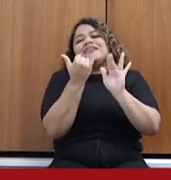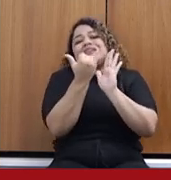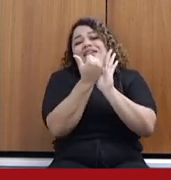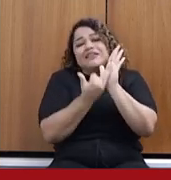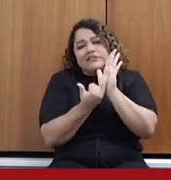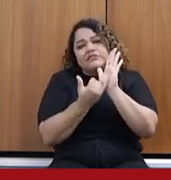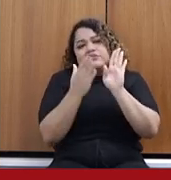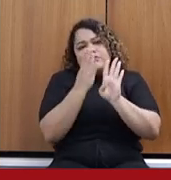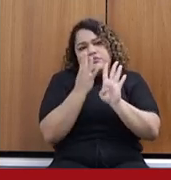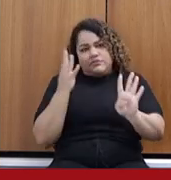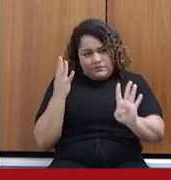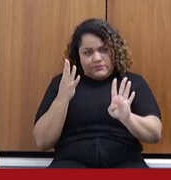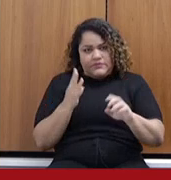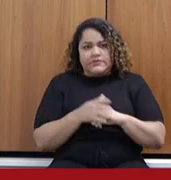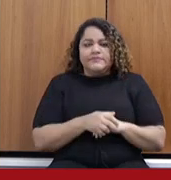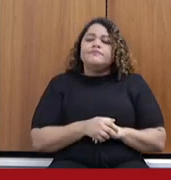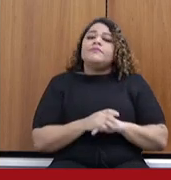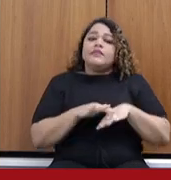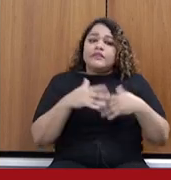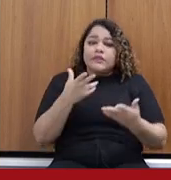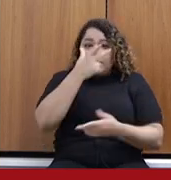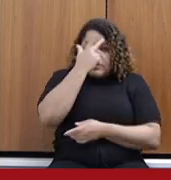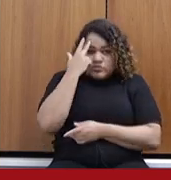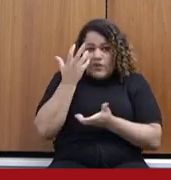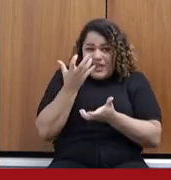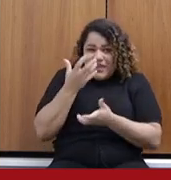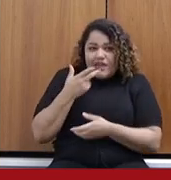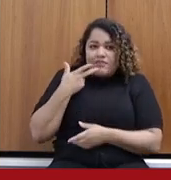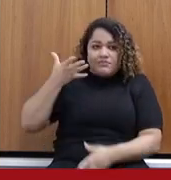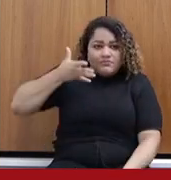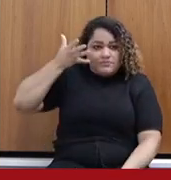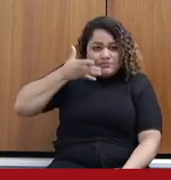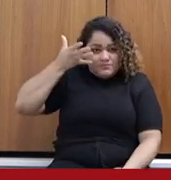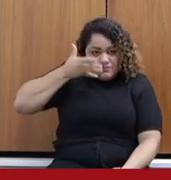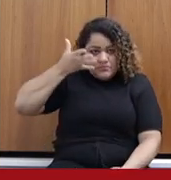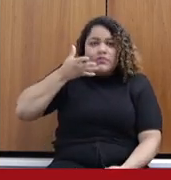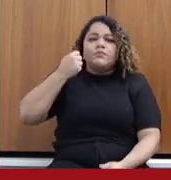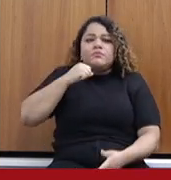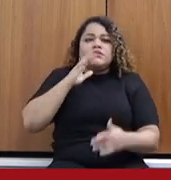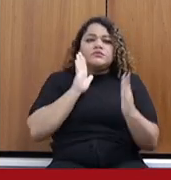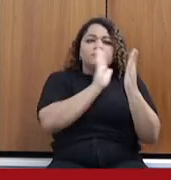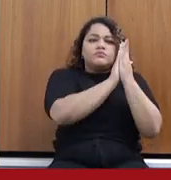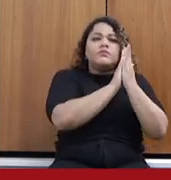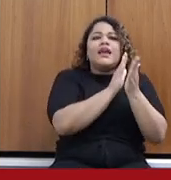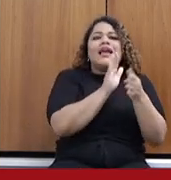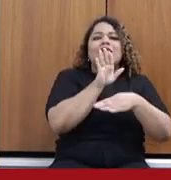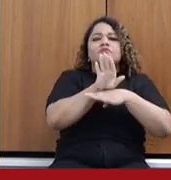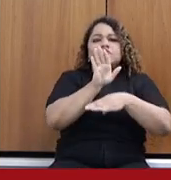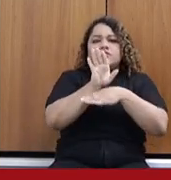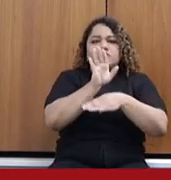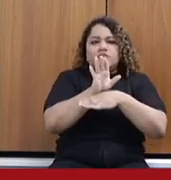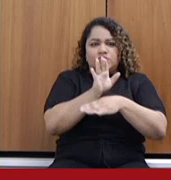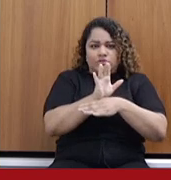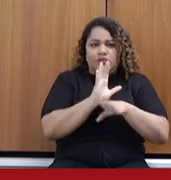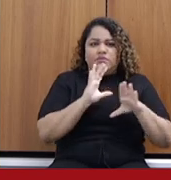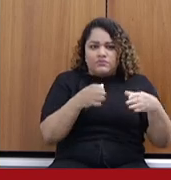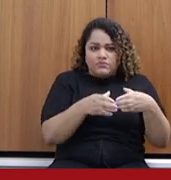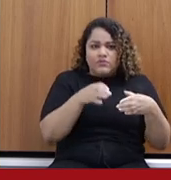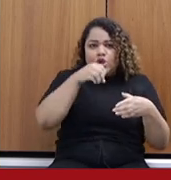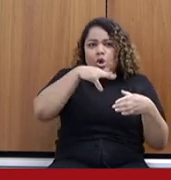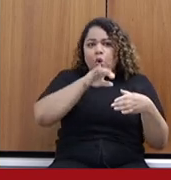da palavra devem se inscrever pessoalmente junto à assessoria da comissão. cada deputado poderá fazer